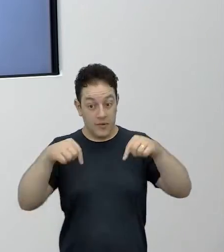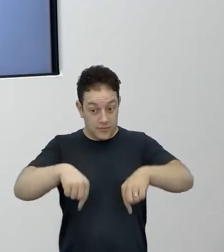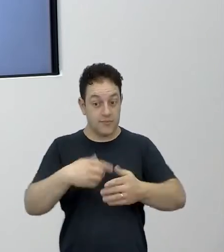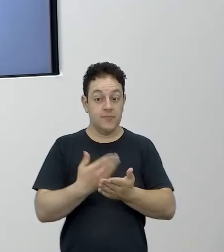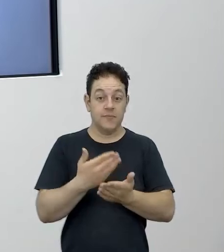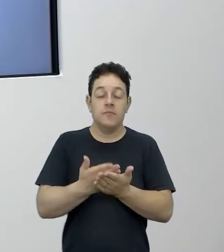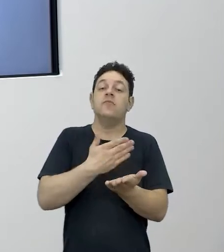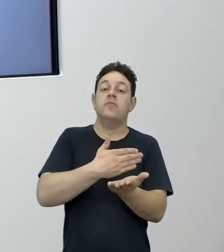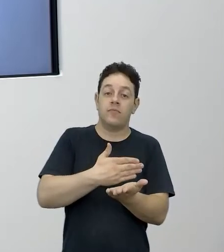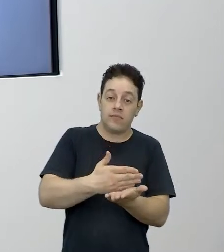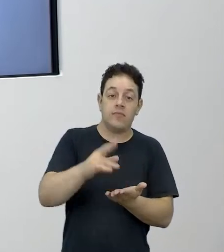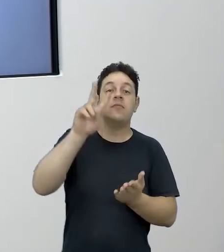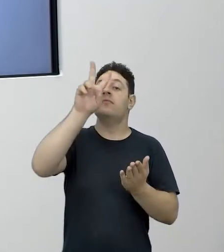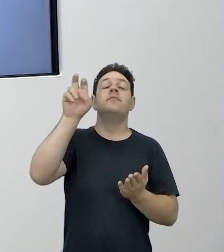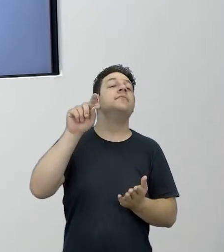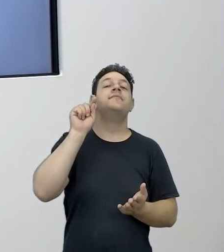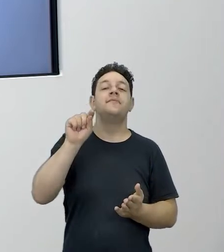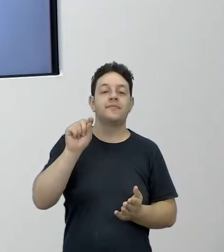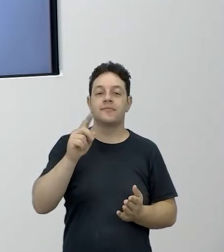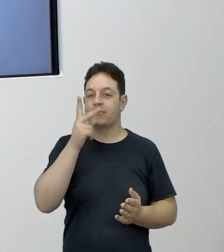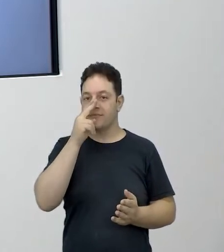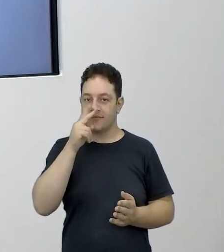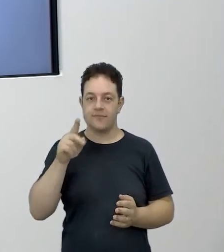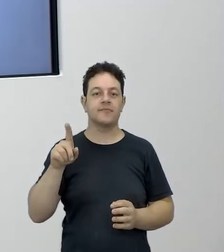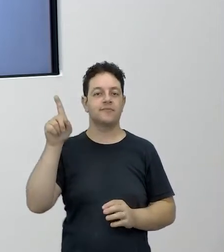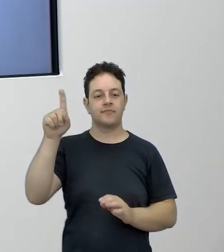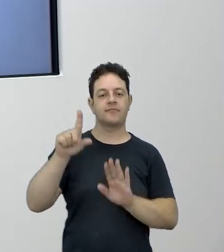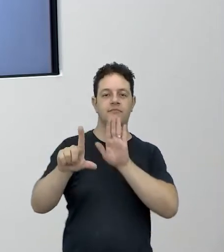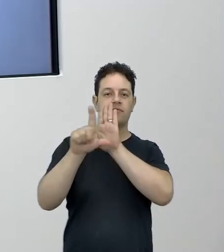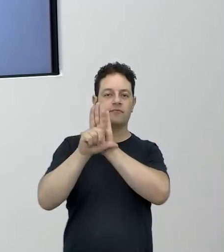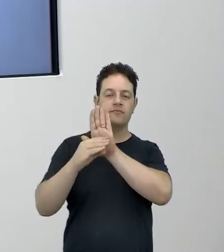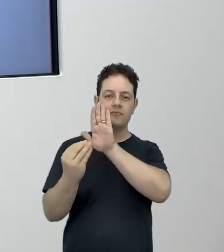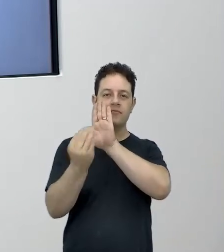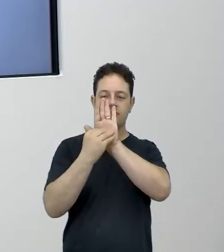aula aqui vai além da Constituição de